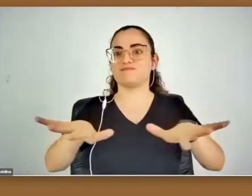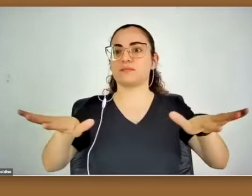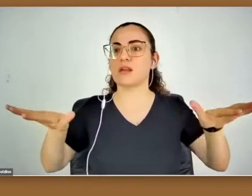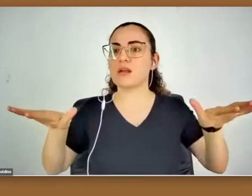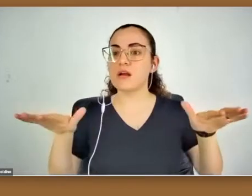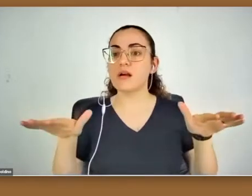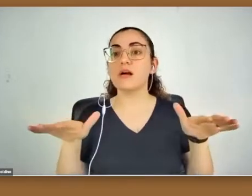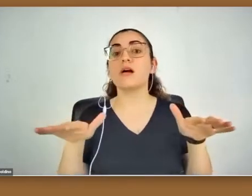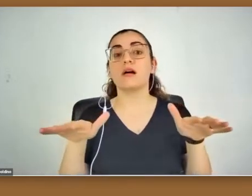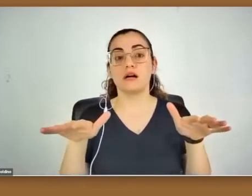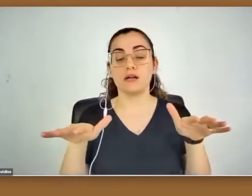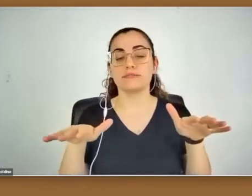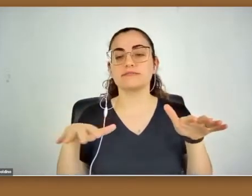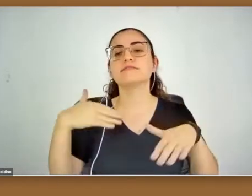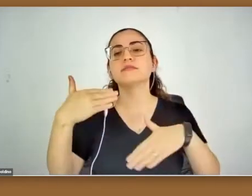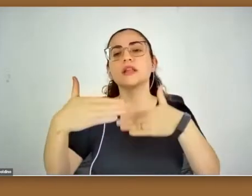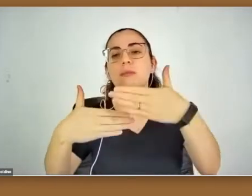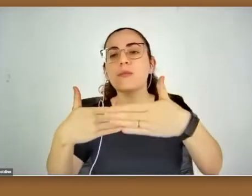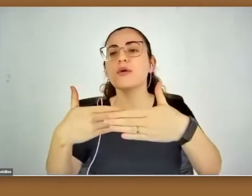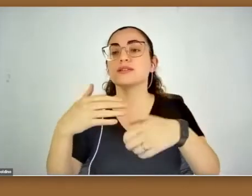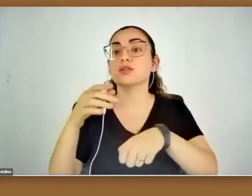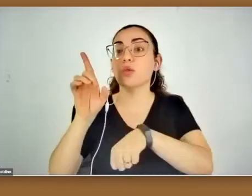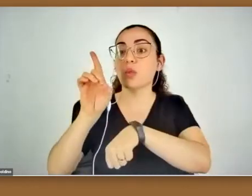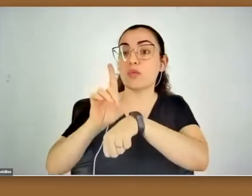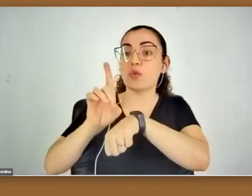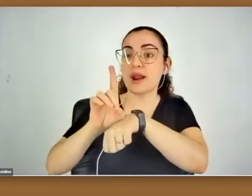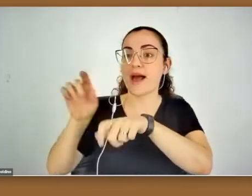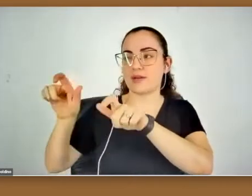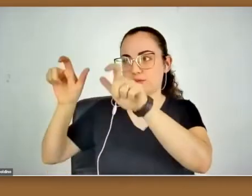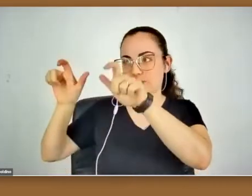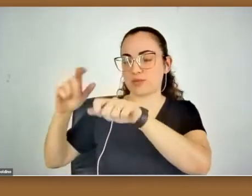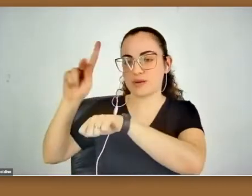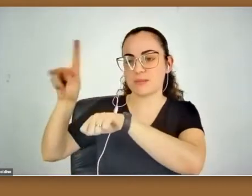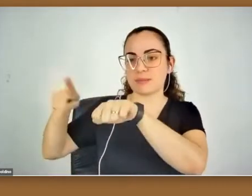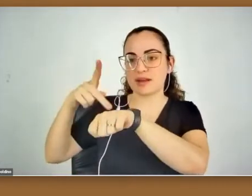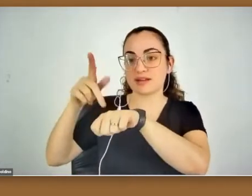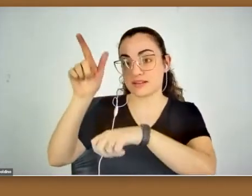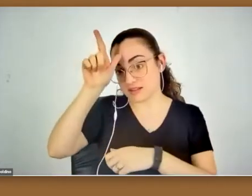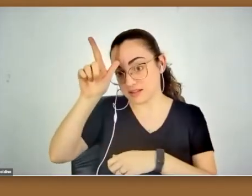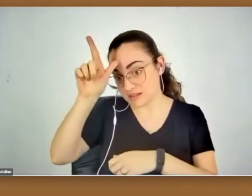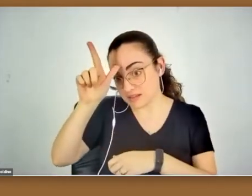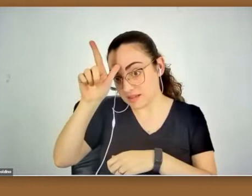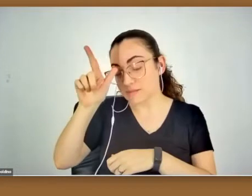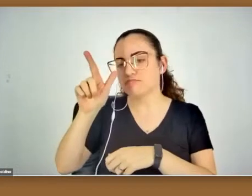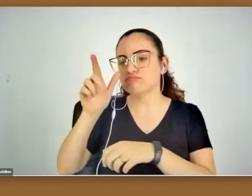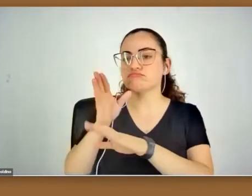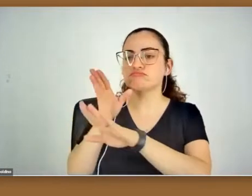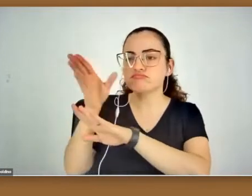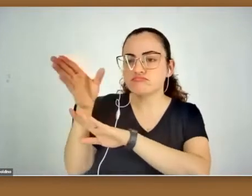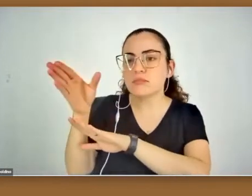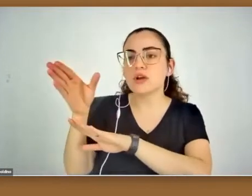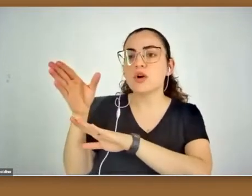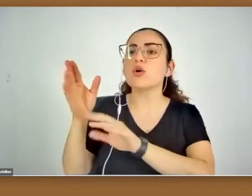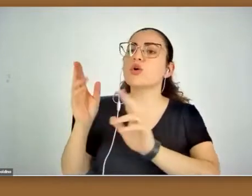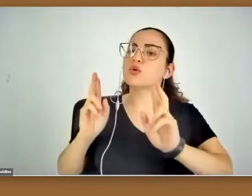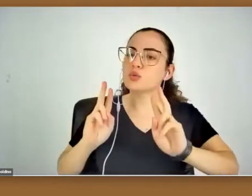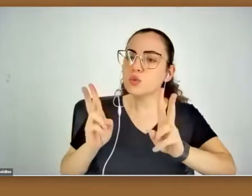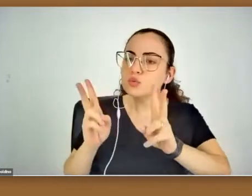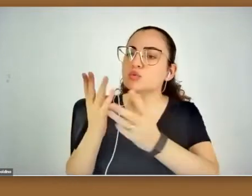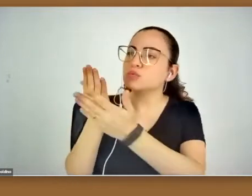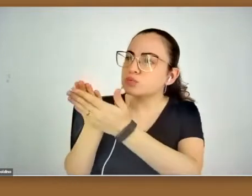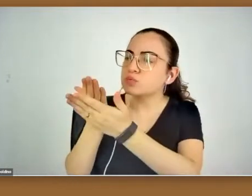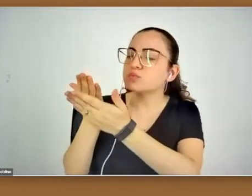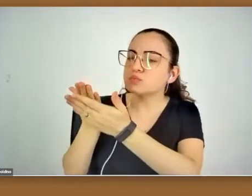doutorado, que foi em saúde internacional na Alemanha, eu continuei trabalhando com epidemiologia de doenças transmissíveis e hoje em dia